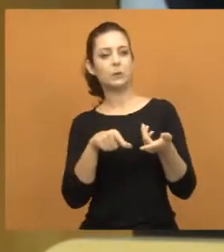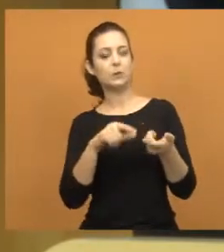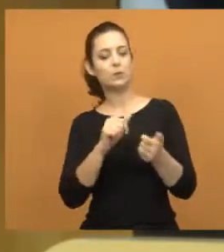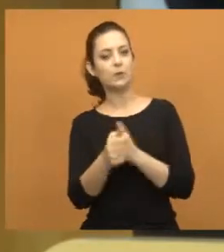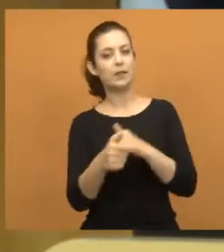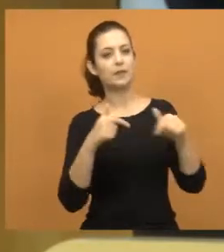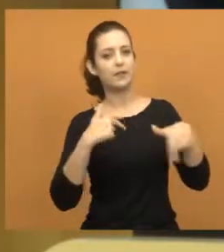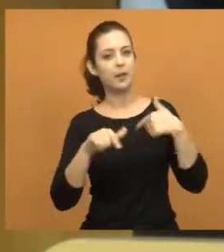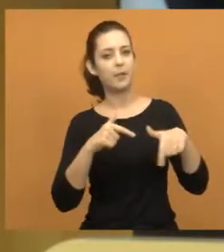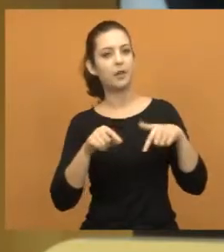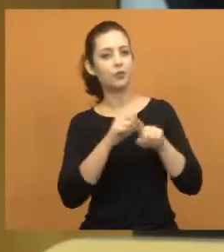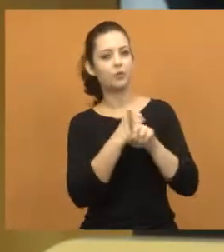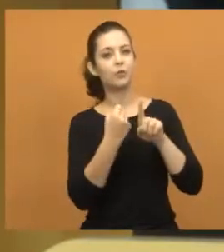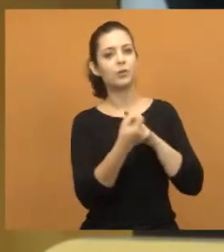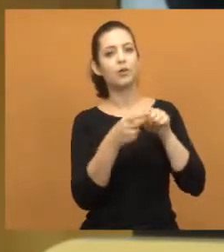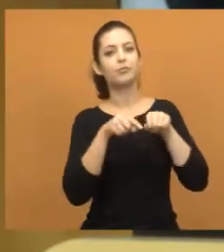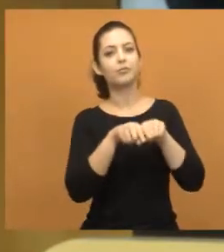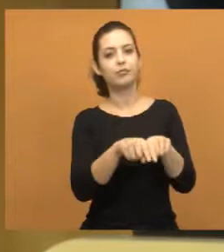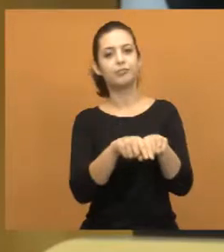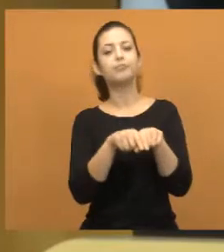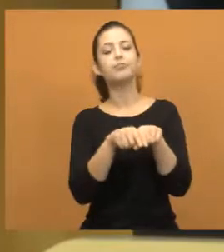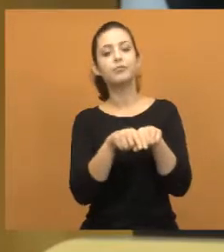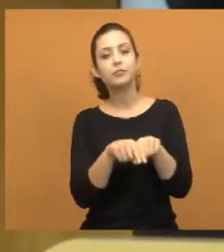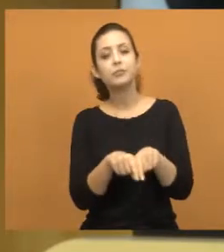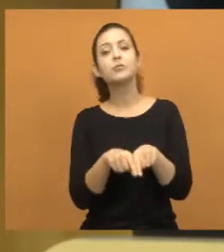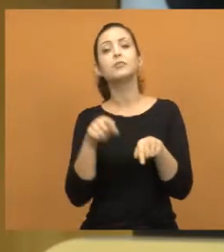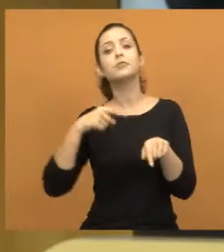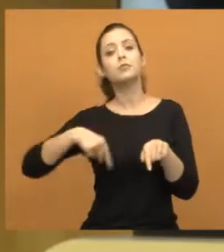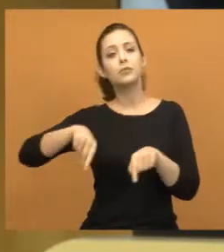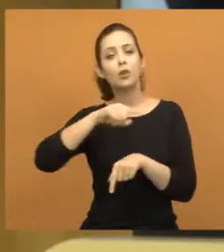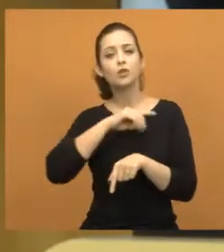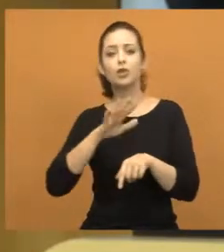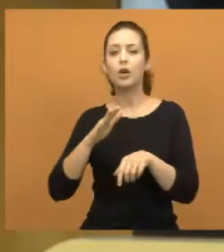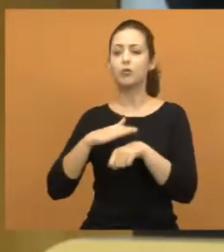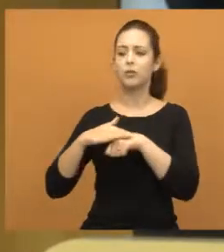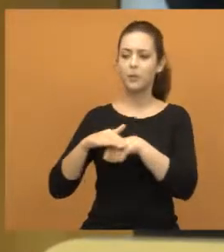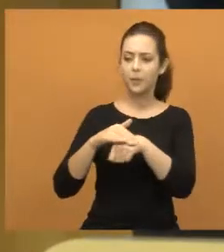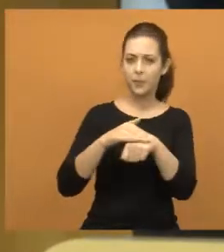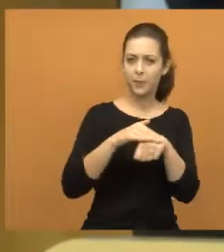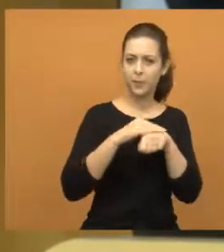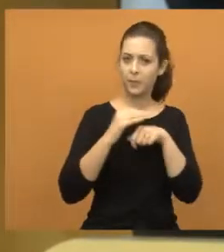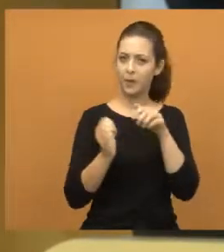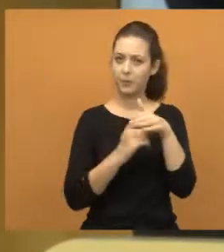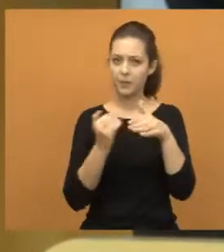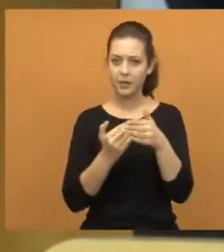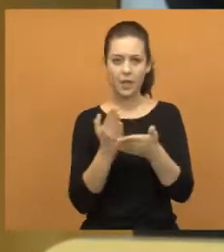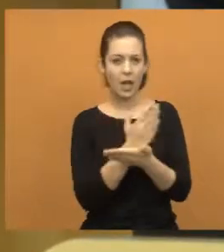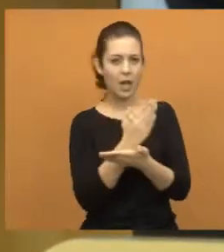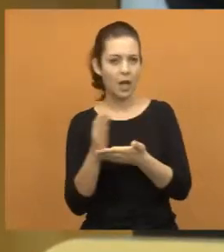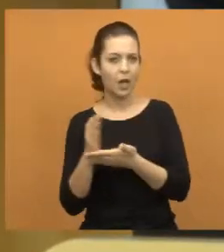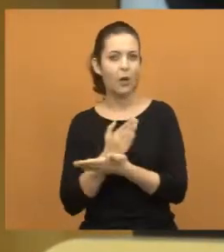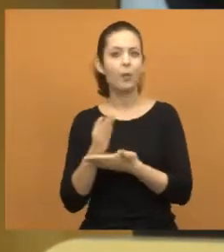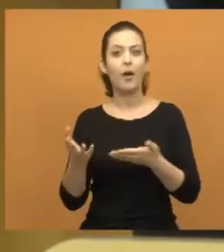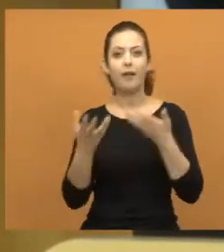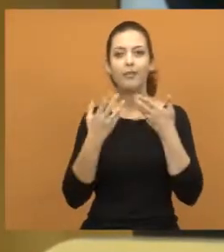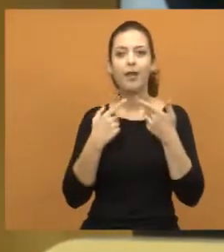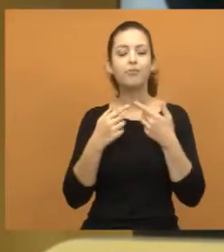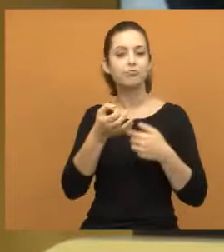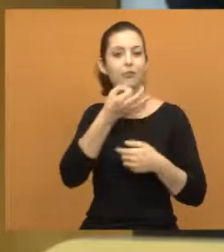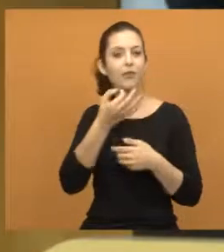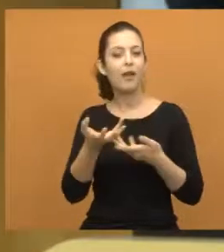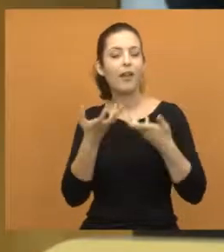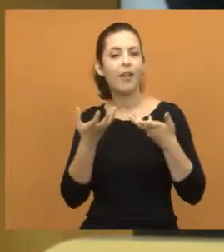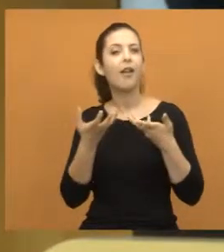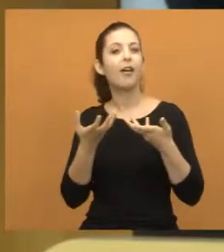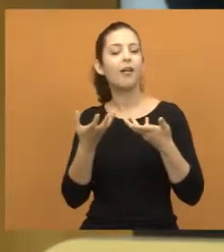esse trabalho juntamente ao esporte na nossa cidade. E a gente já conversou com algumas empresas que, com certeza, já vai começar a